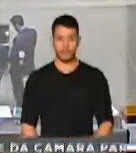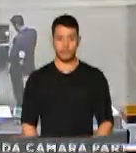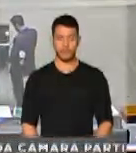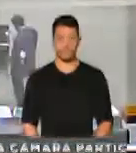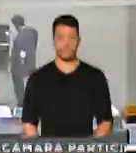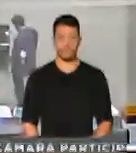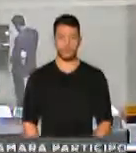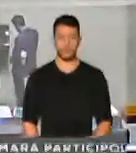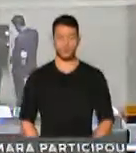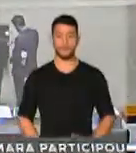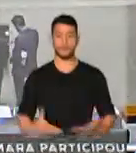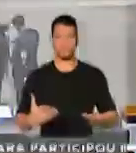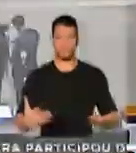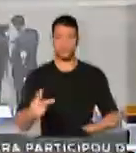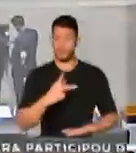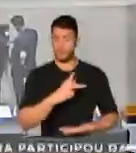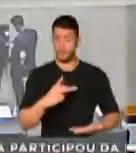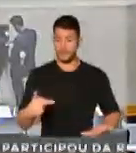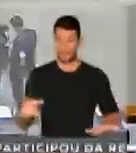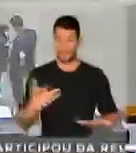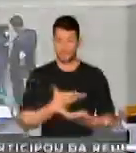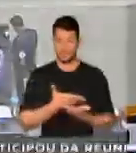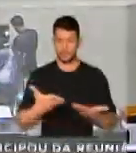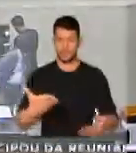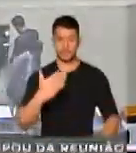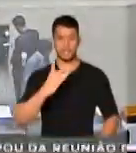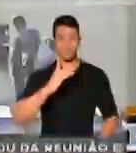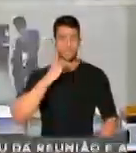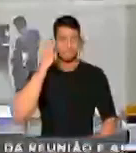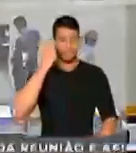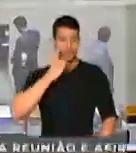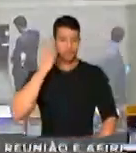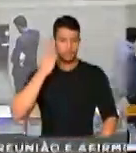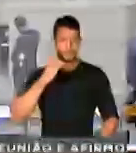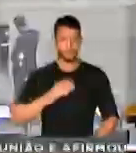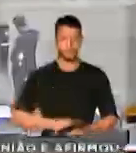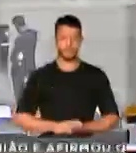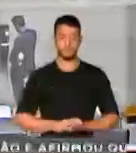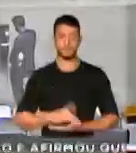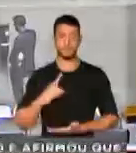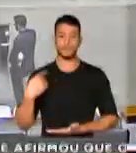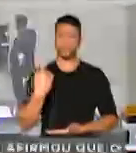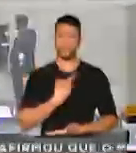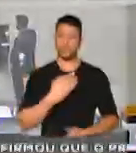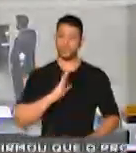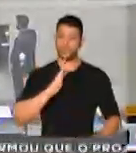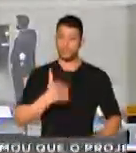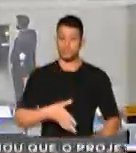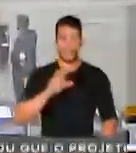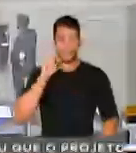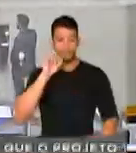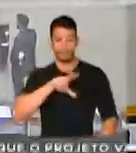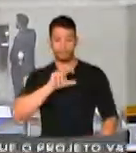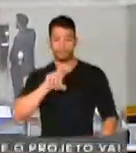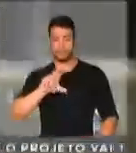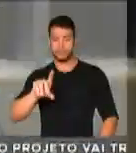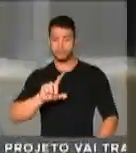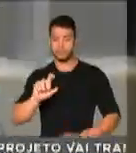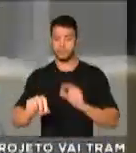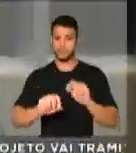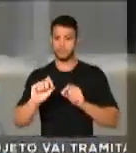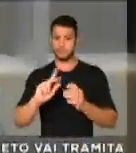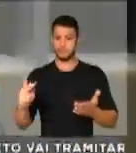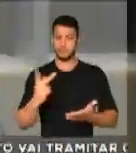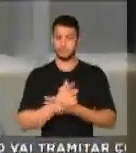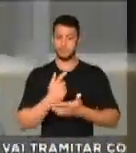Senhor presidente, senhoras e senhores deputados, todos nós acompanhamos de forma